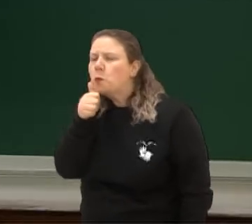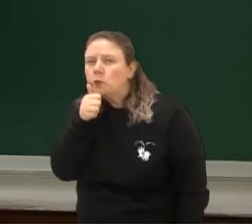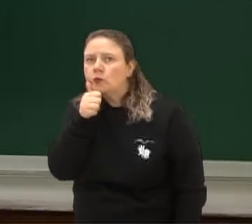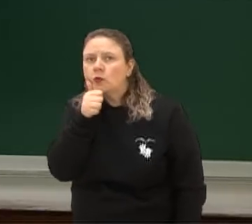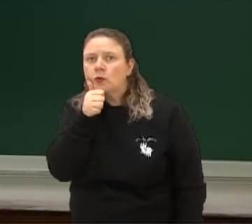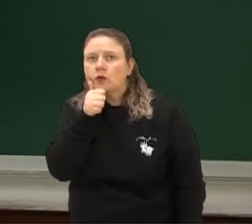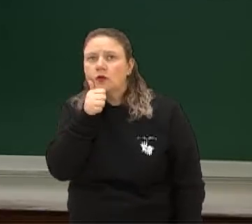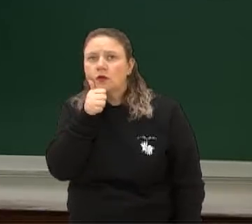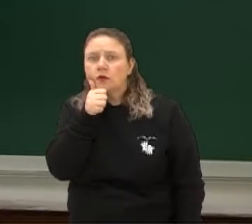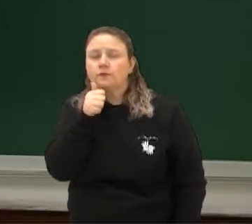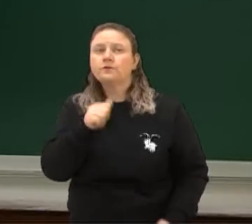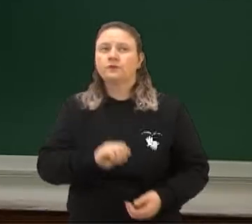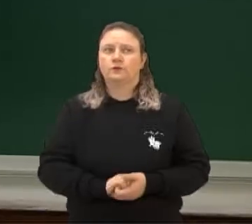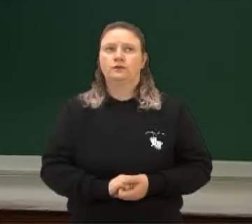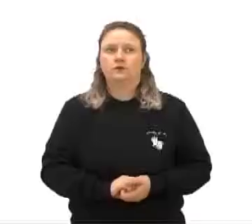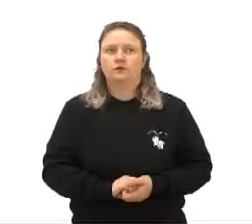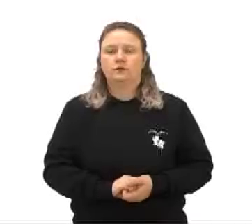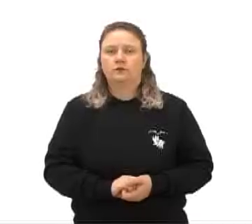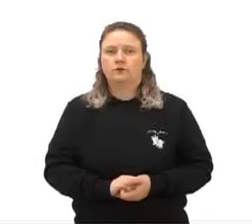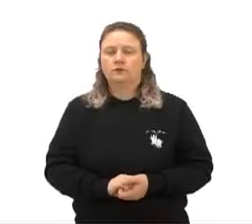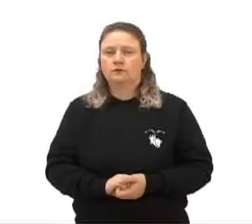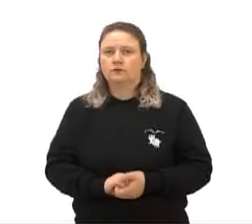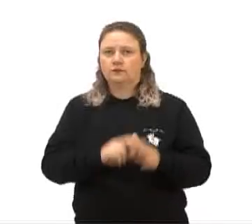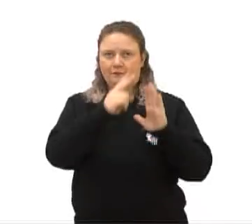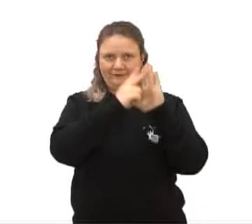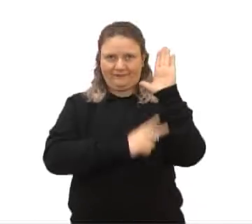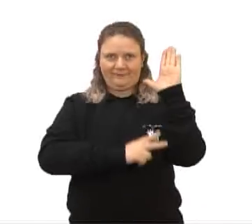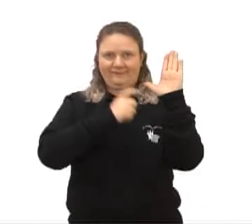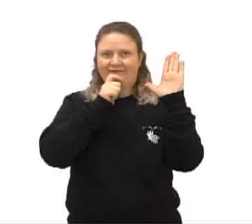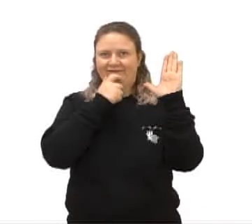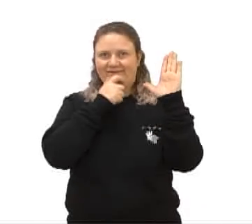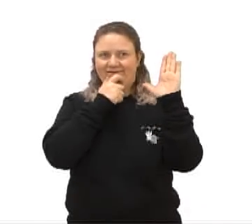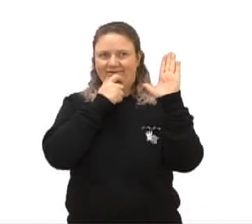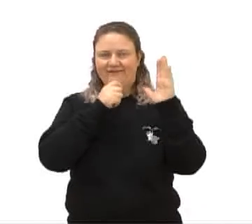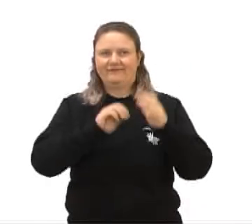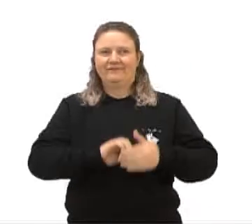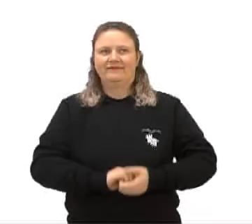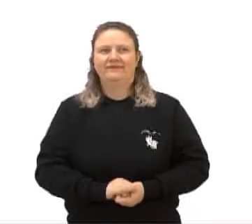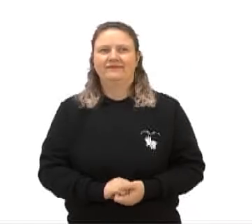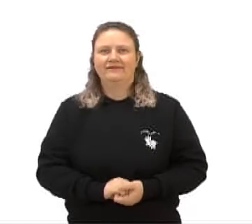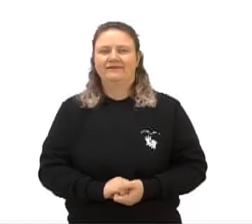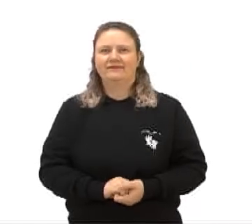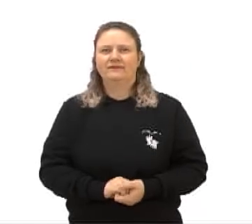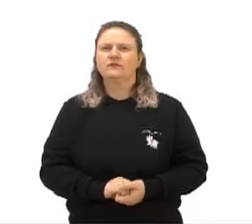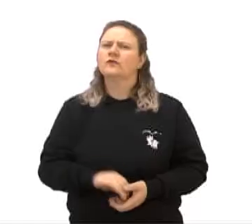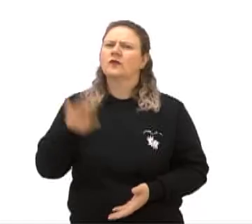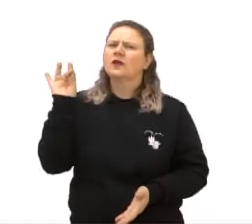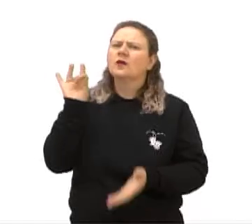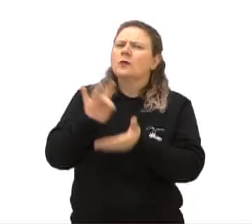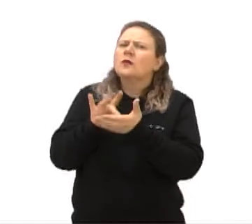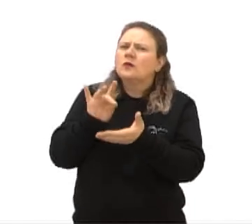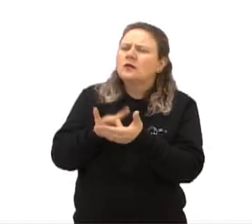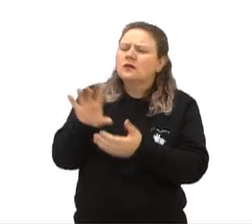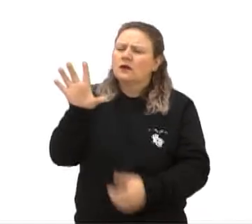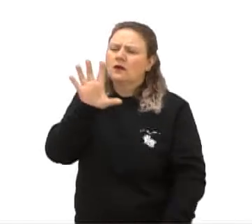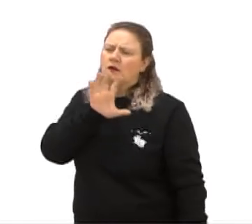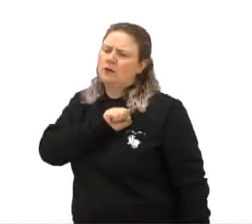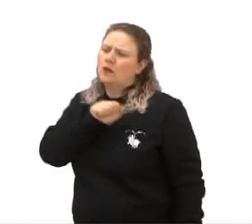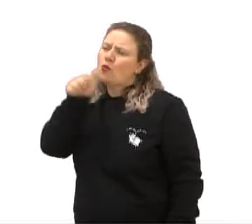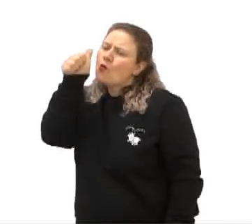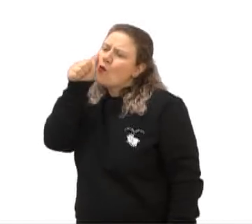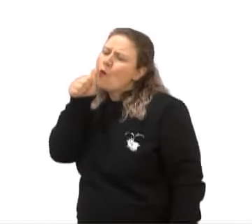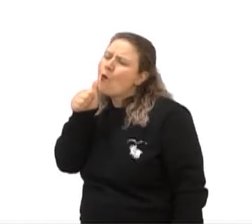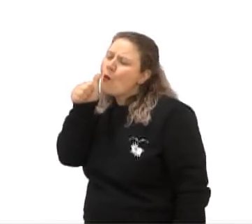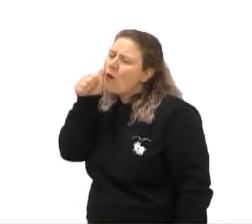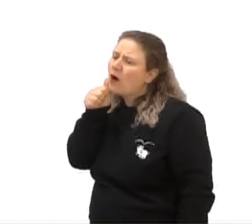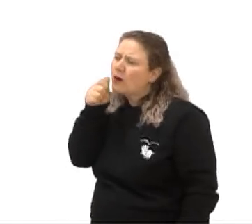no corpo da música diz assim: to really love a woman, to understand her. Para realmente amar uma mulher, você